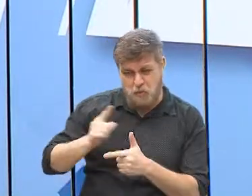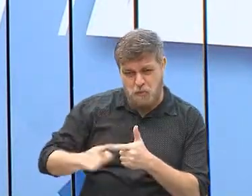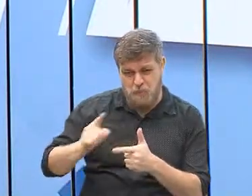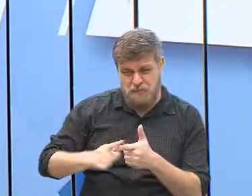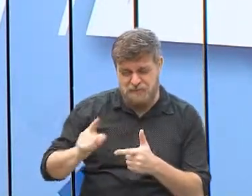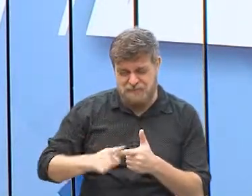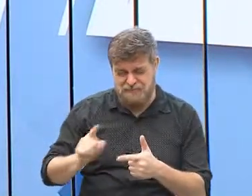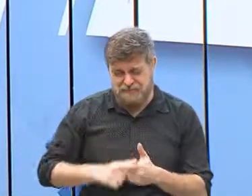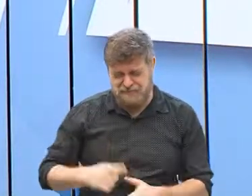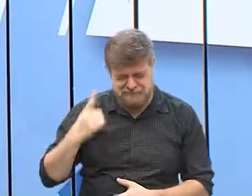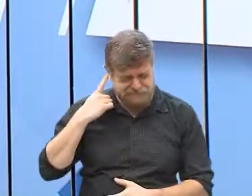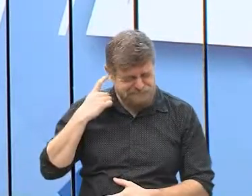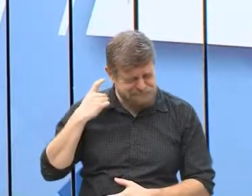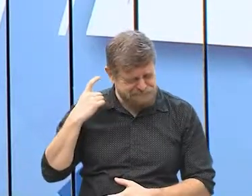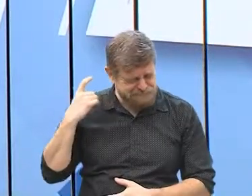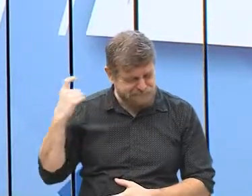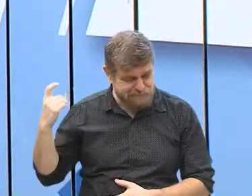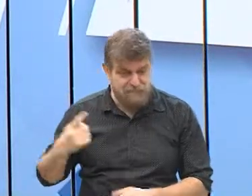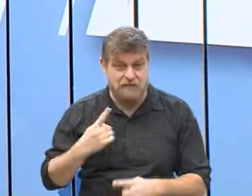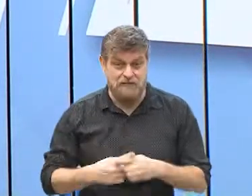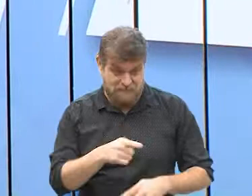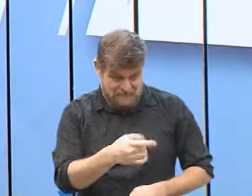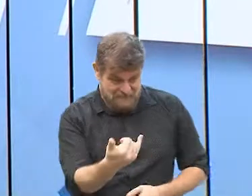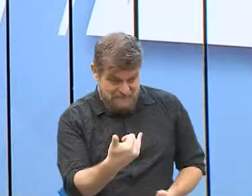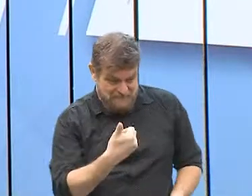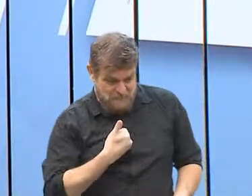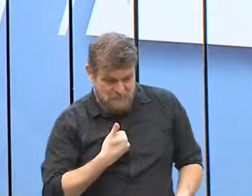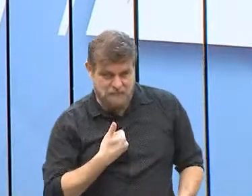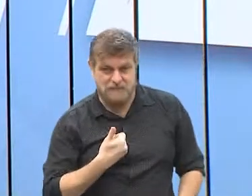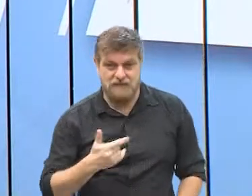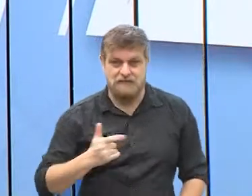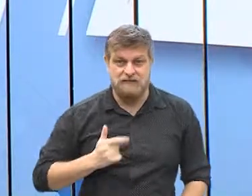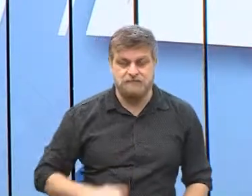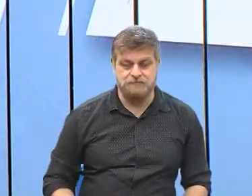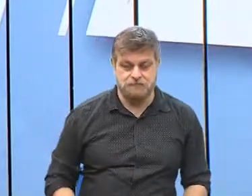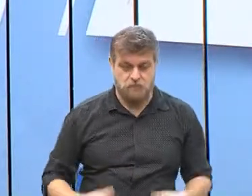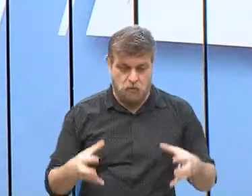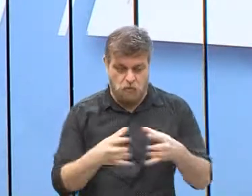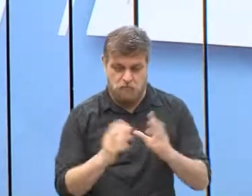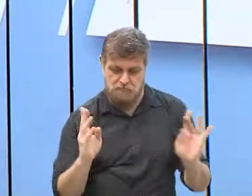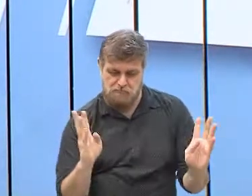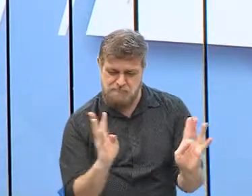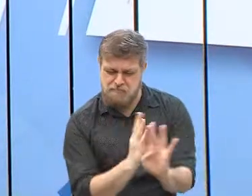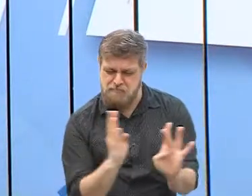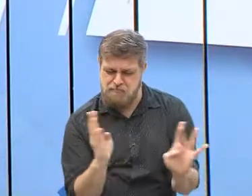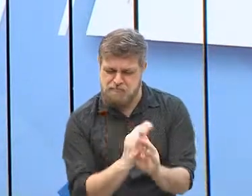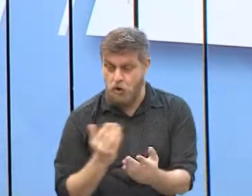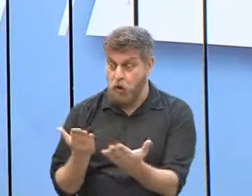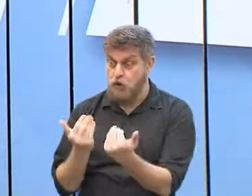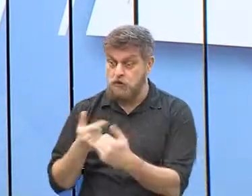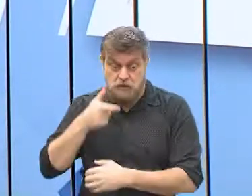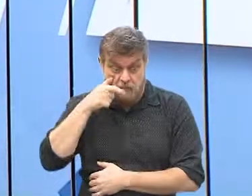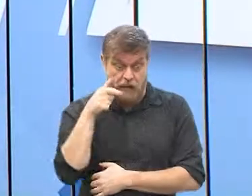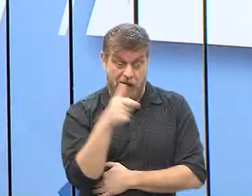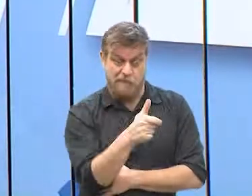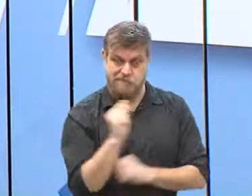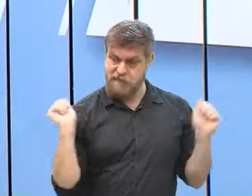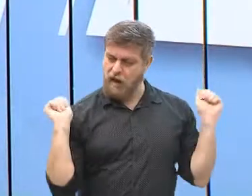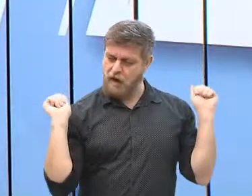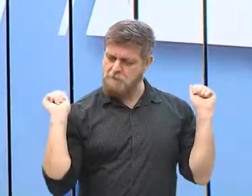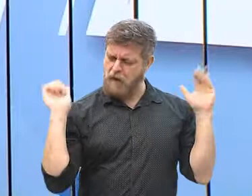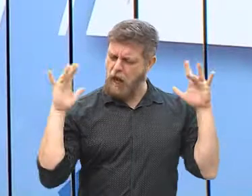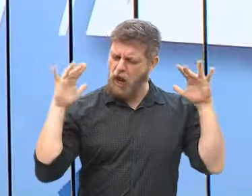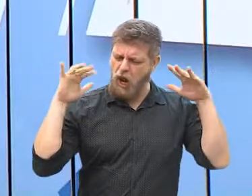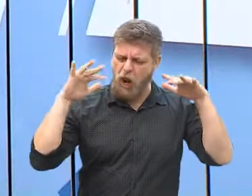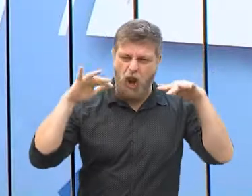problema é agravado por aquilo que você comentou no início, né? Porque os pancadões atraem os jovens e há uma aglomeração de